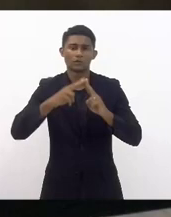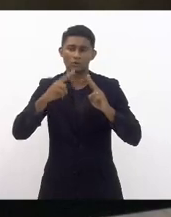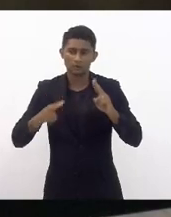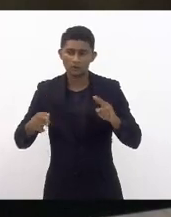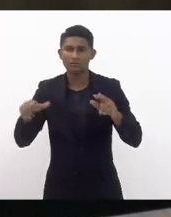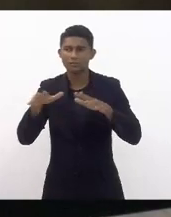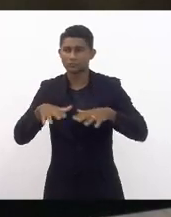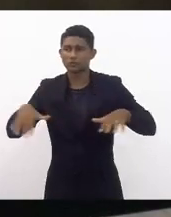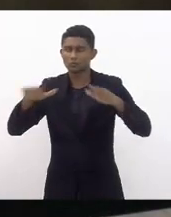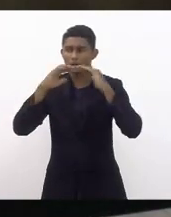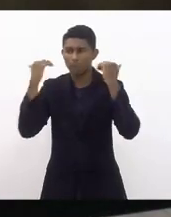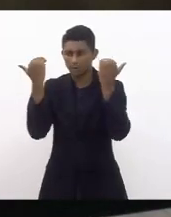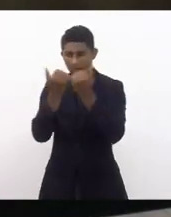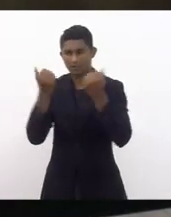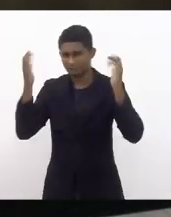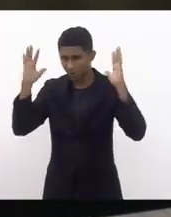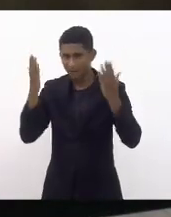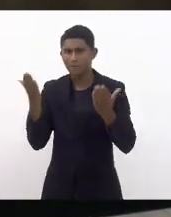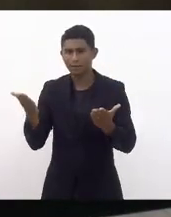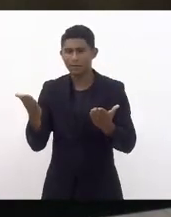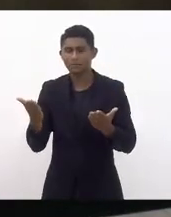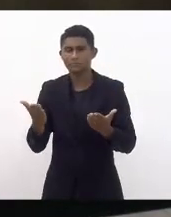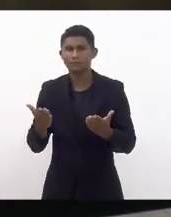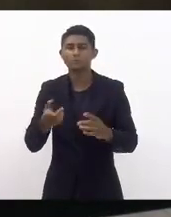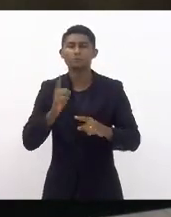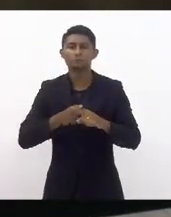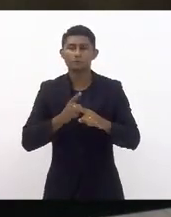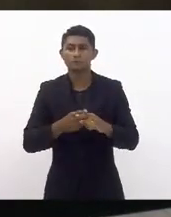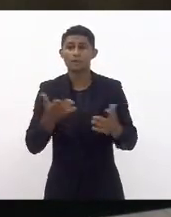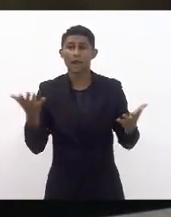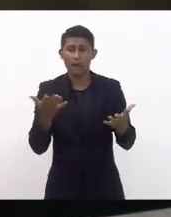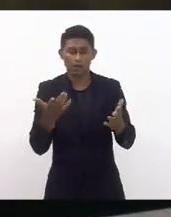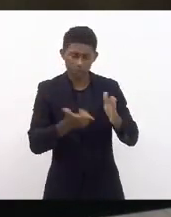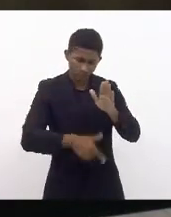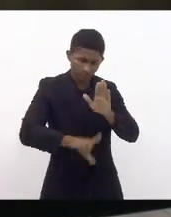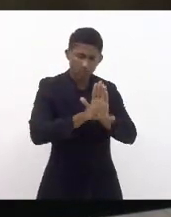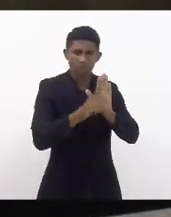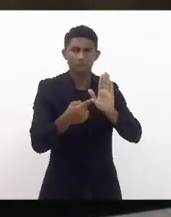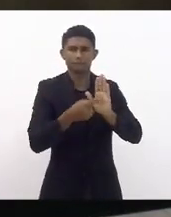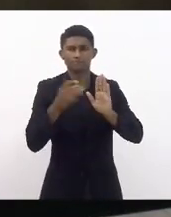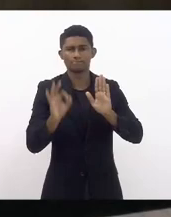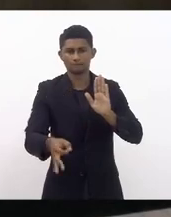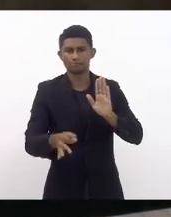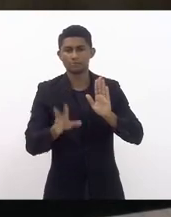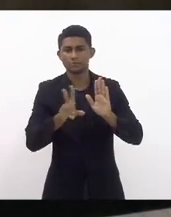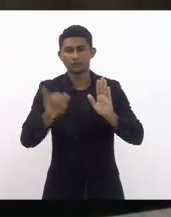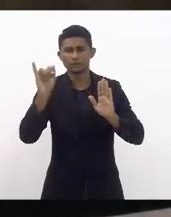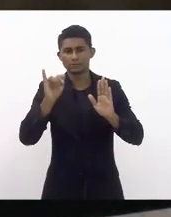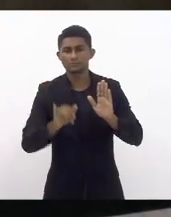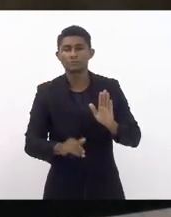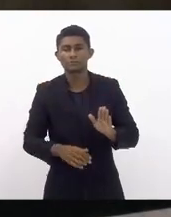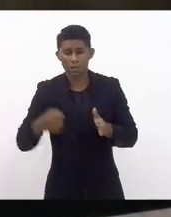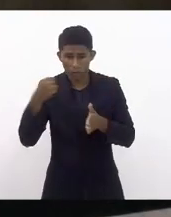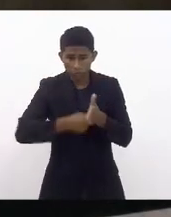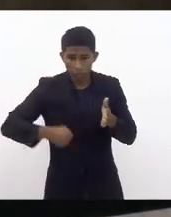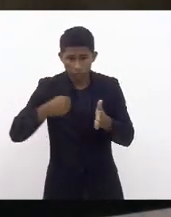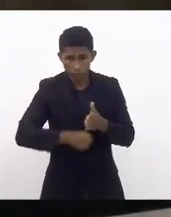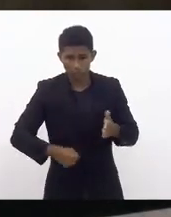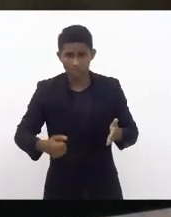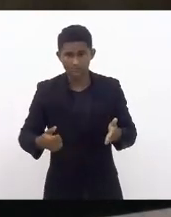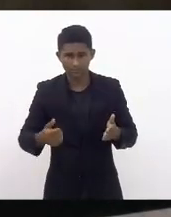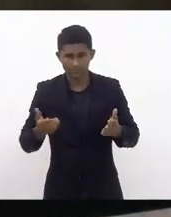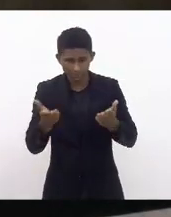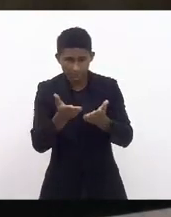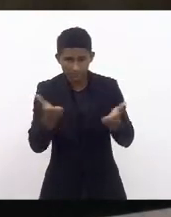na Zona Oeste, porque agora vai ser lei, isso vai se consolidar. A luta de vocês